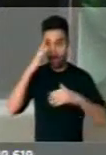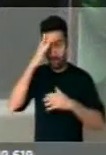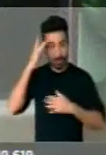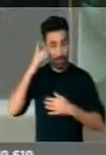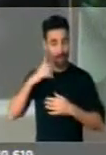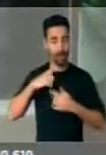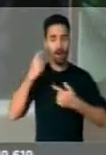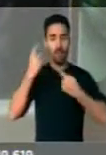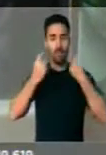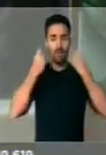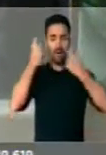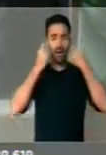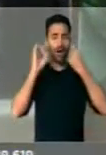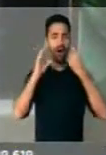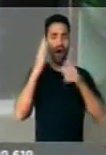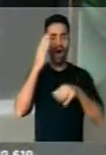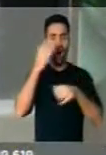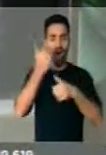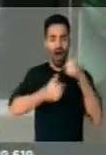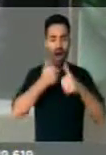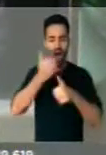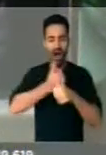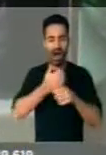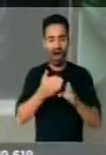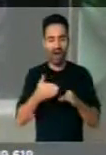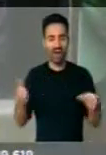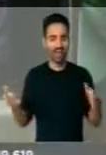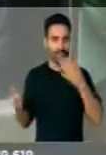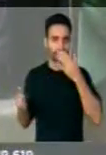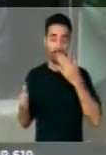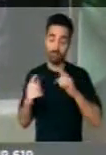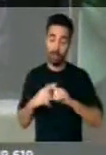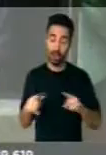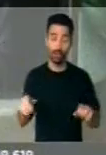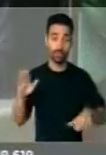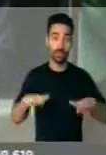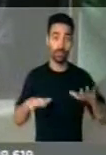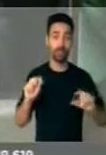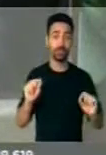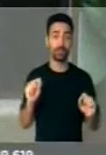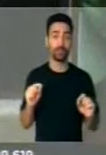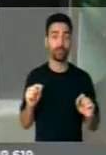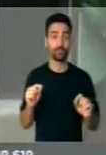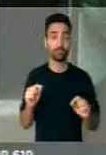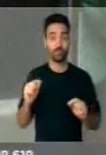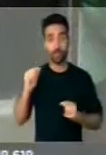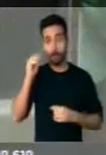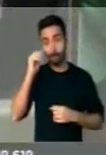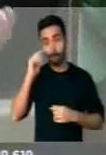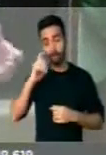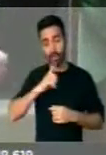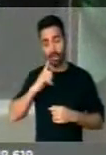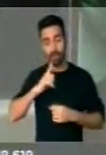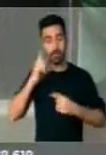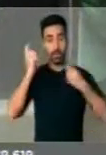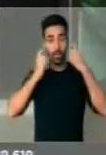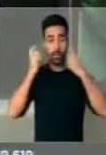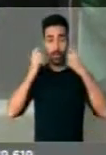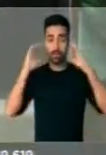mandato, mas pode estar mais ainda quem se preocupa com o